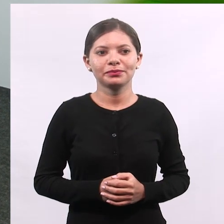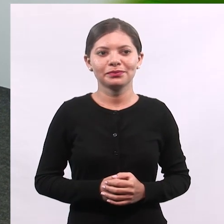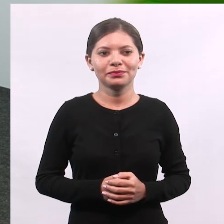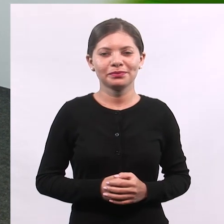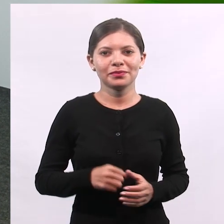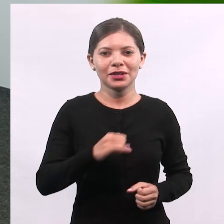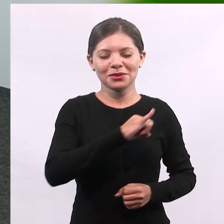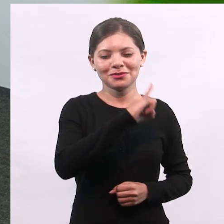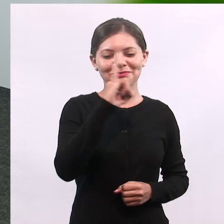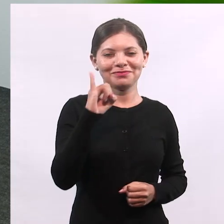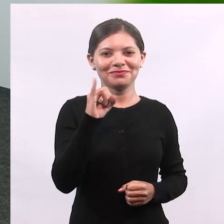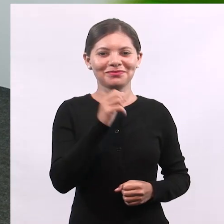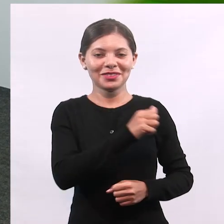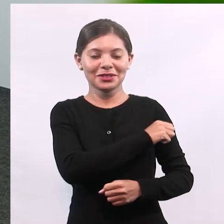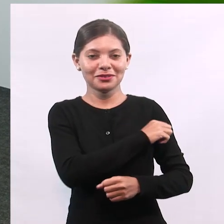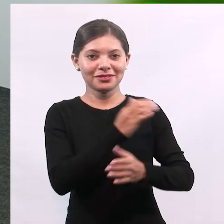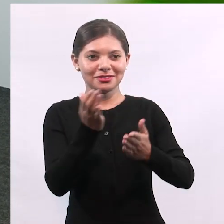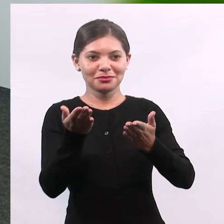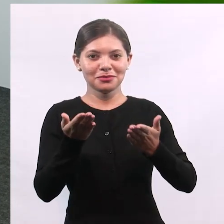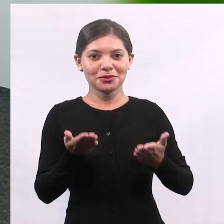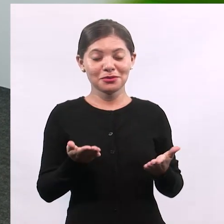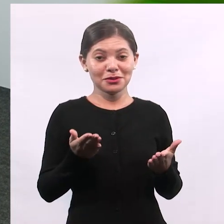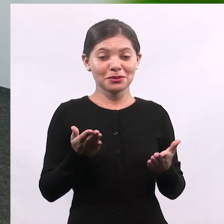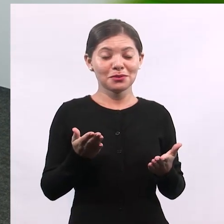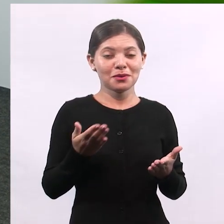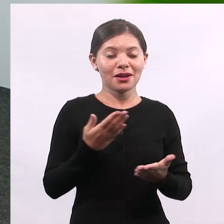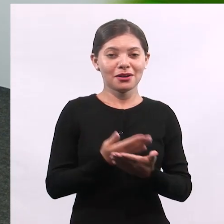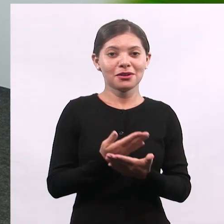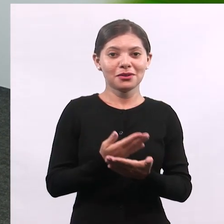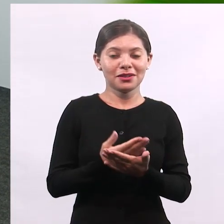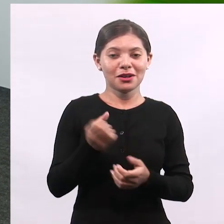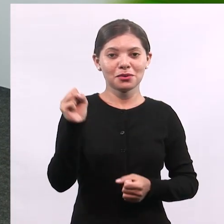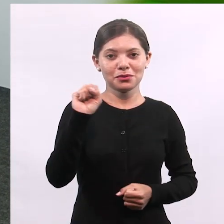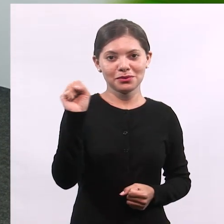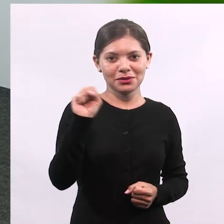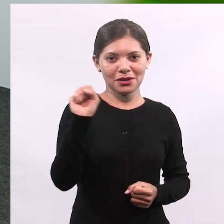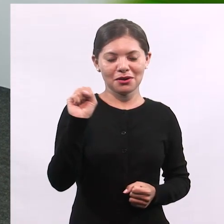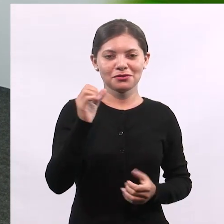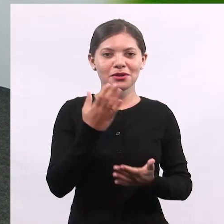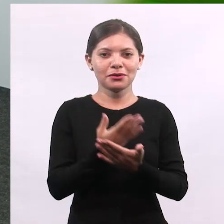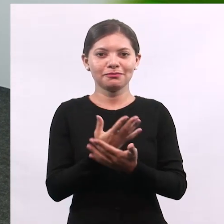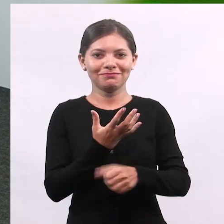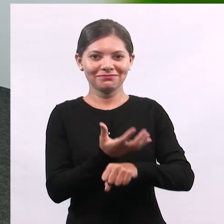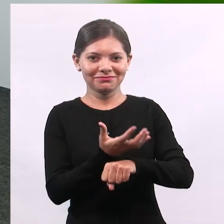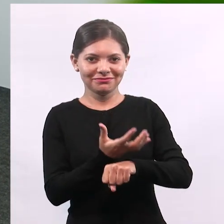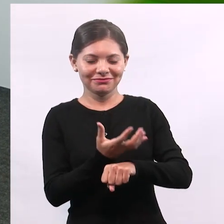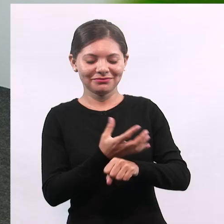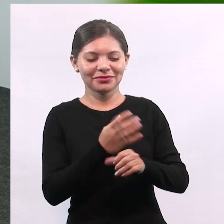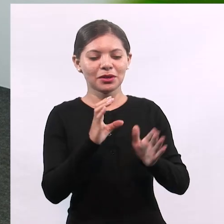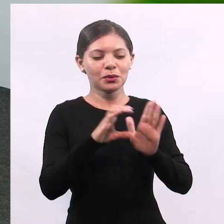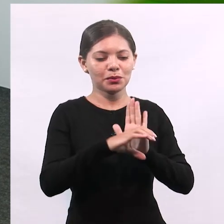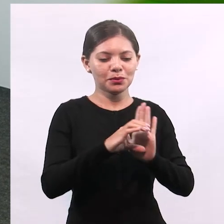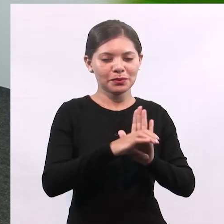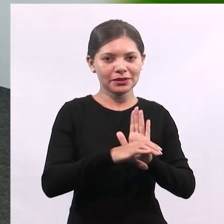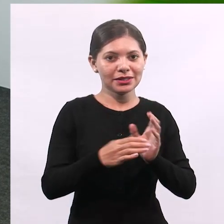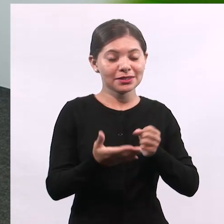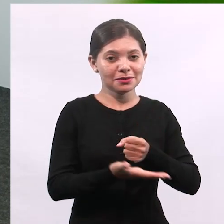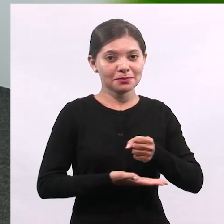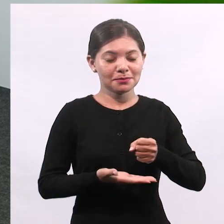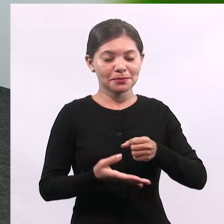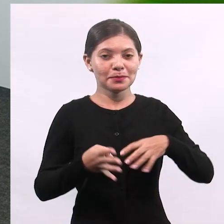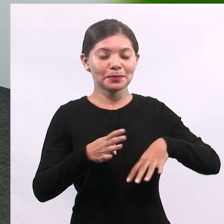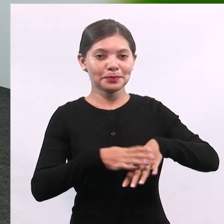Olá alunos sejam bem-vindos a mais uma aula a oitava aula da disciplina de conceitos básicos de matemática estatística